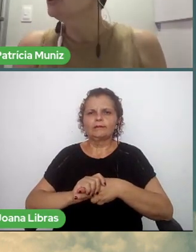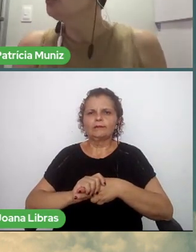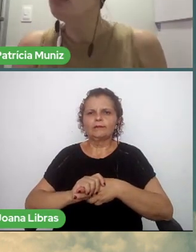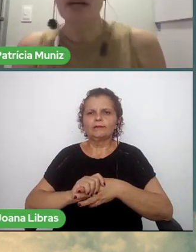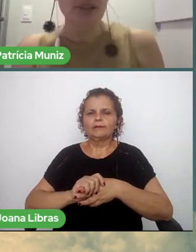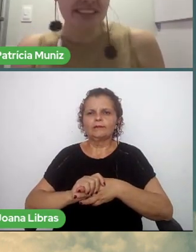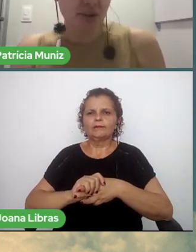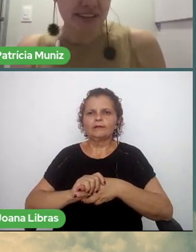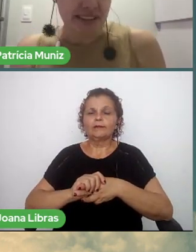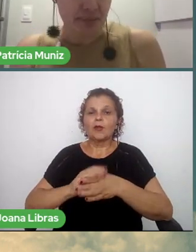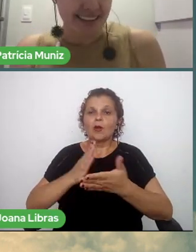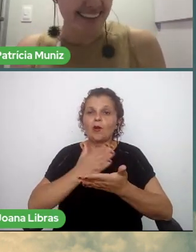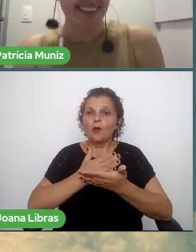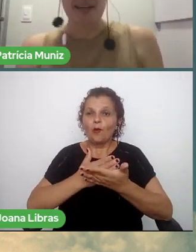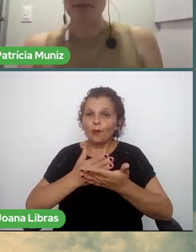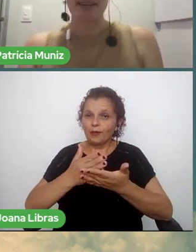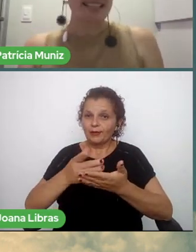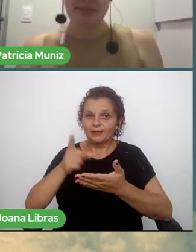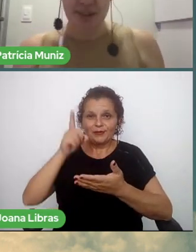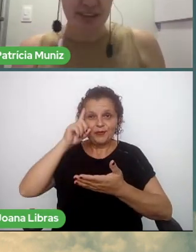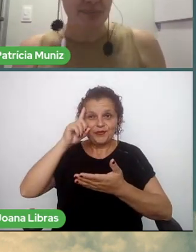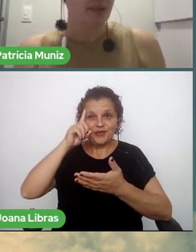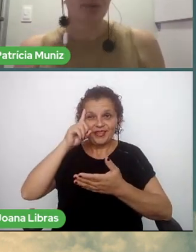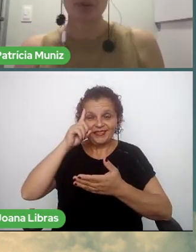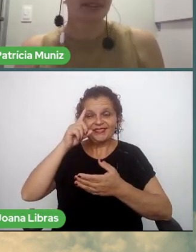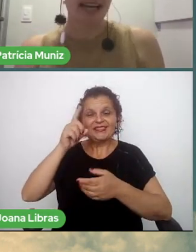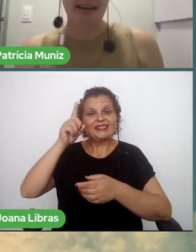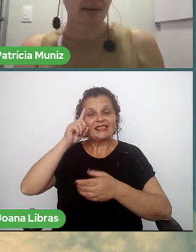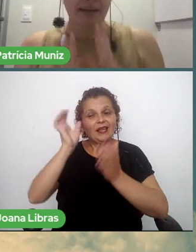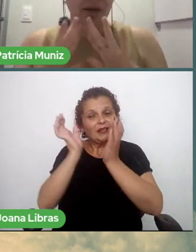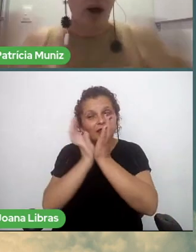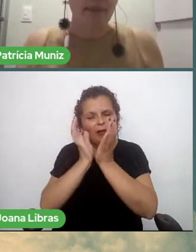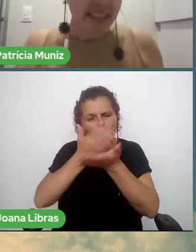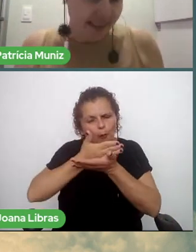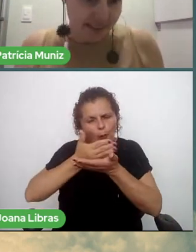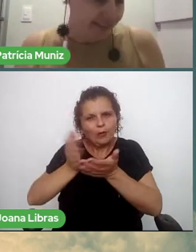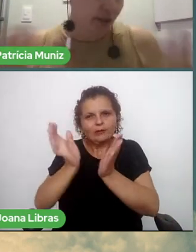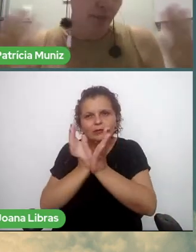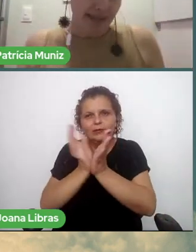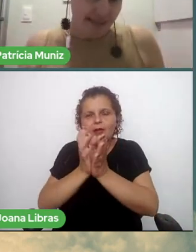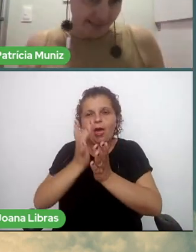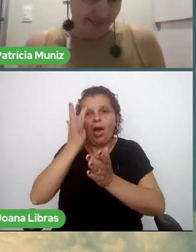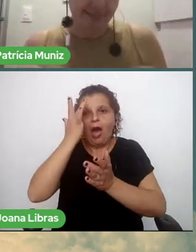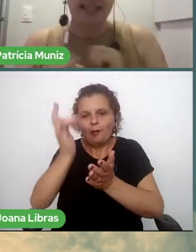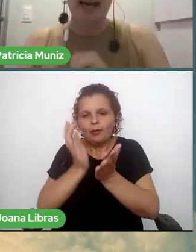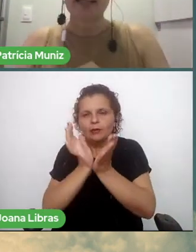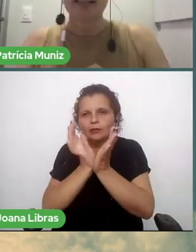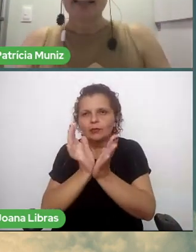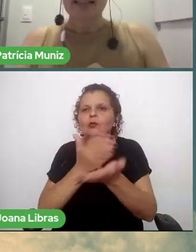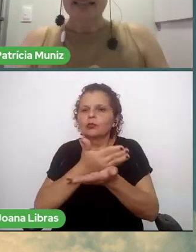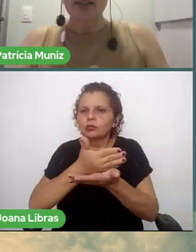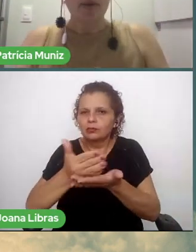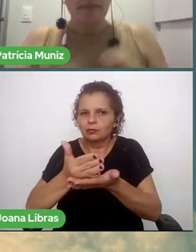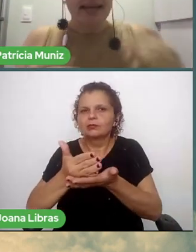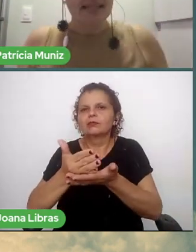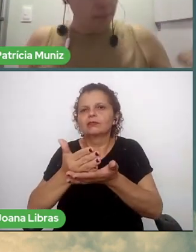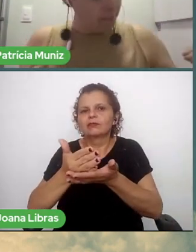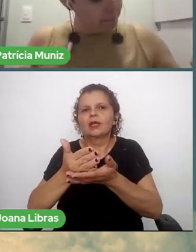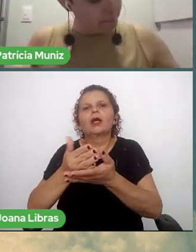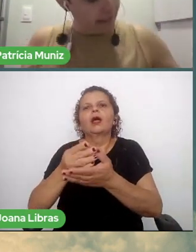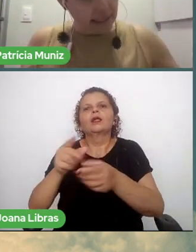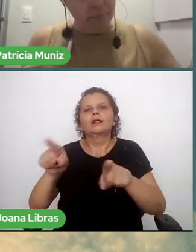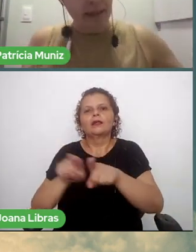Começa no primeiro dia do time, na primeira semana do time, sei lá, amanhã começa, tá? E